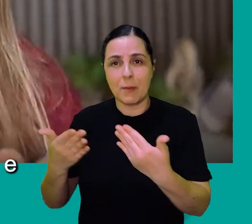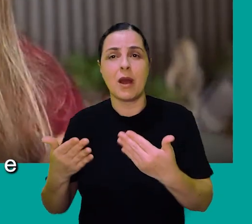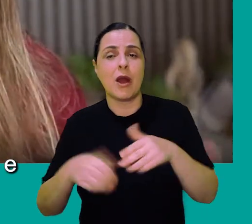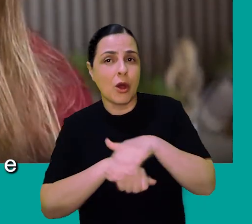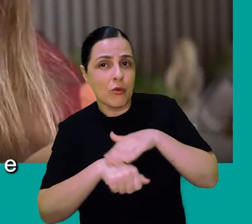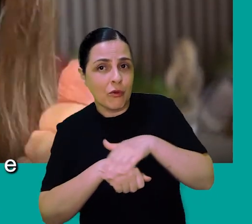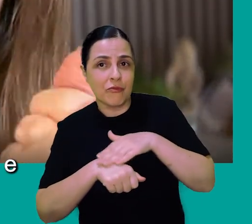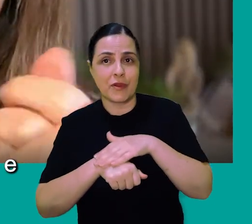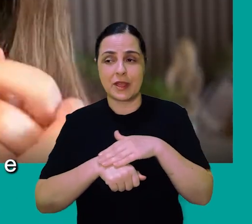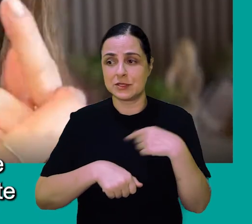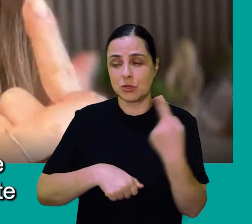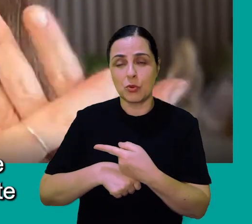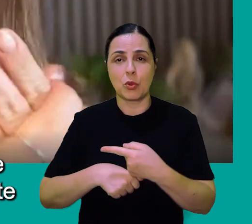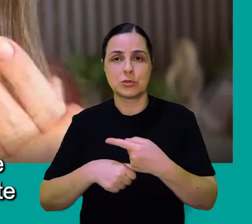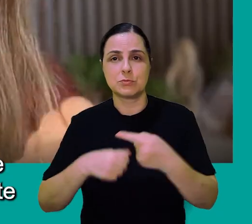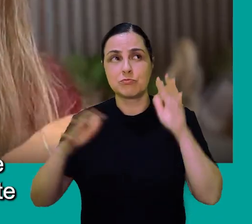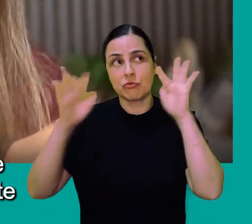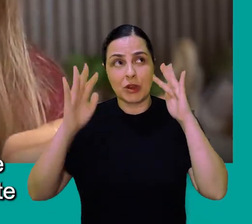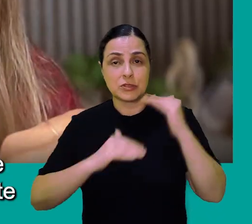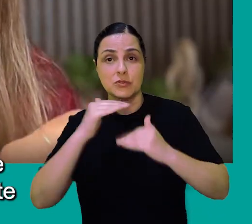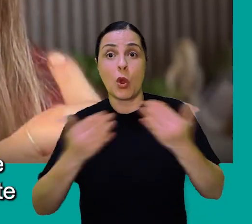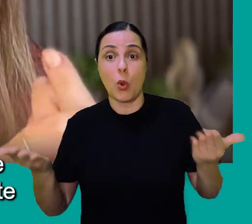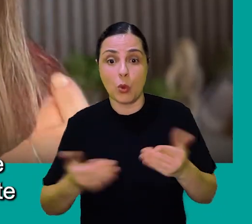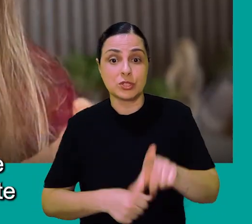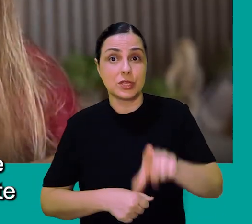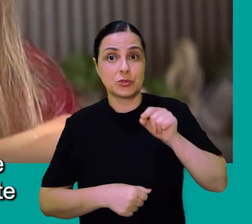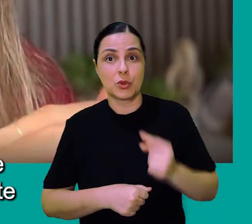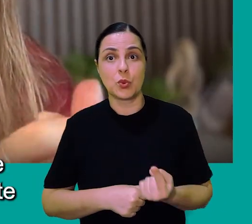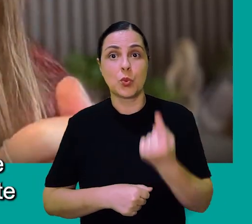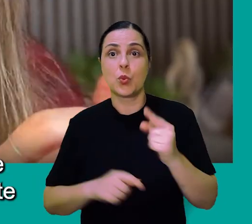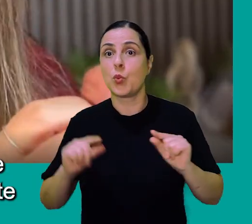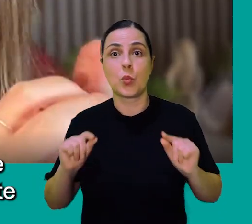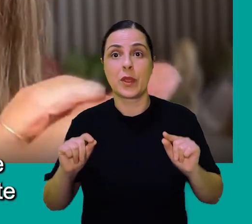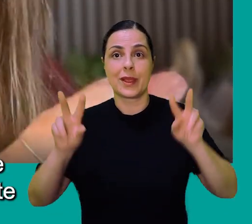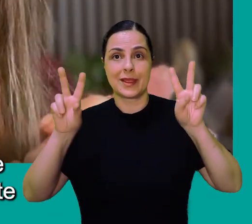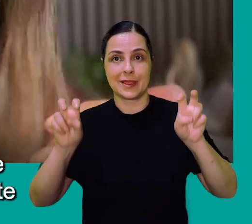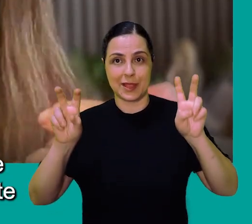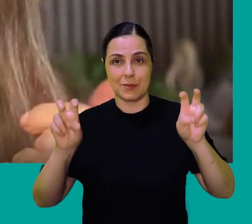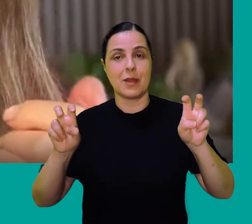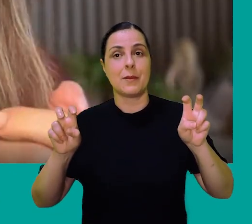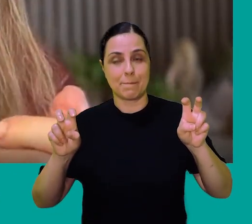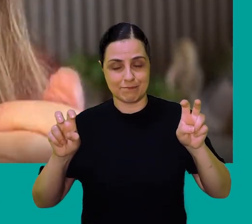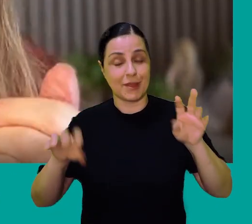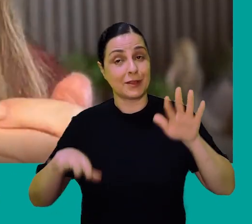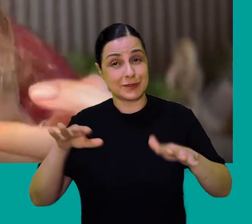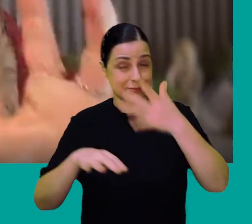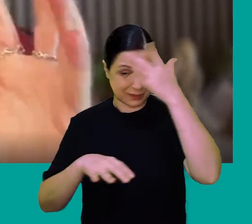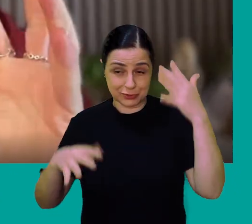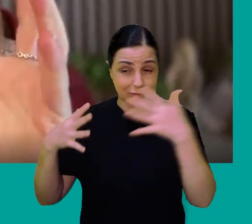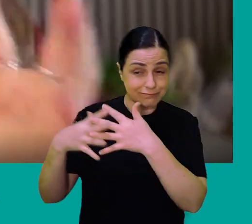das nossas construções. E o que eu escolhi hoje para a gente conversar é um que causa bastante